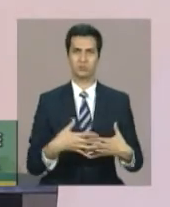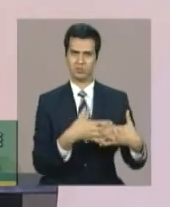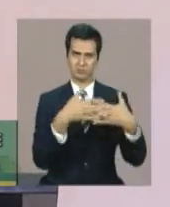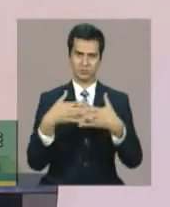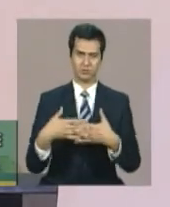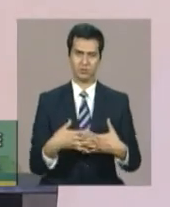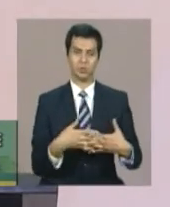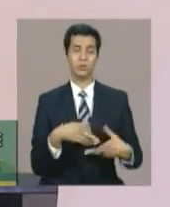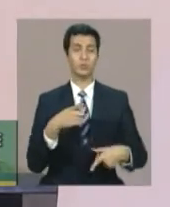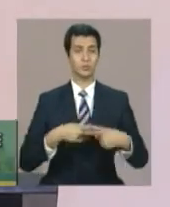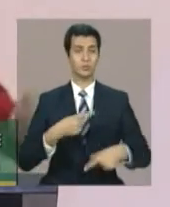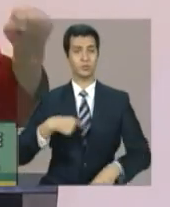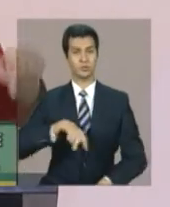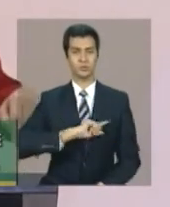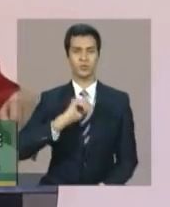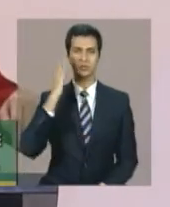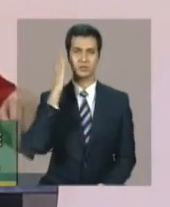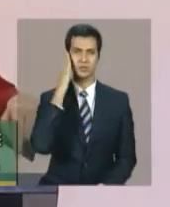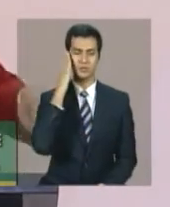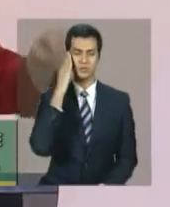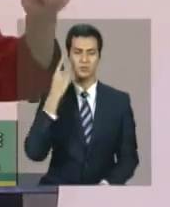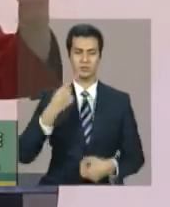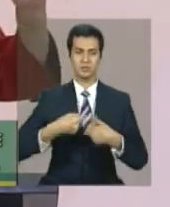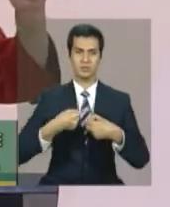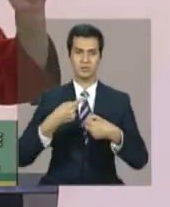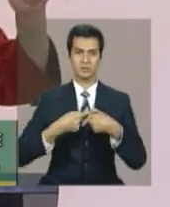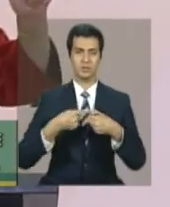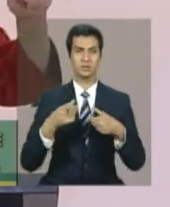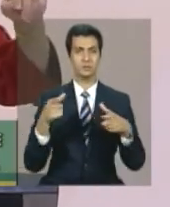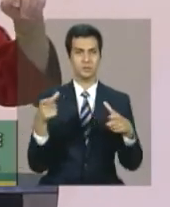nos pequenos municípios